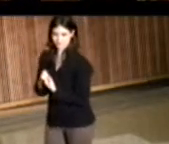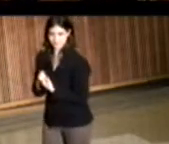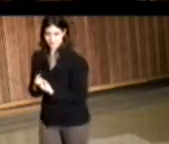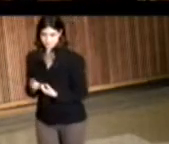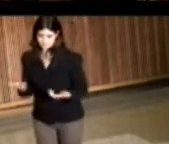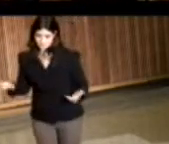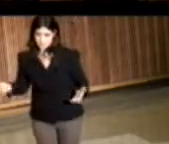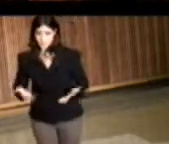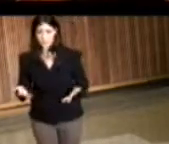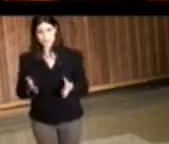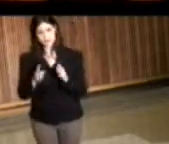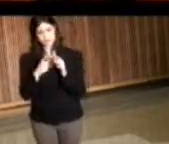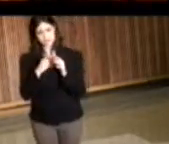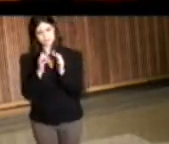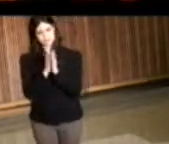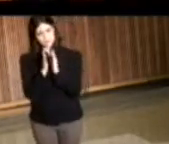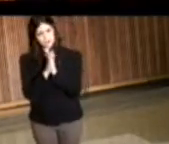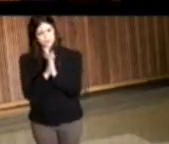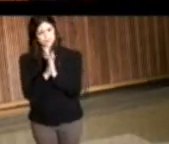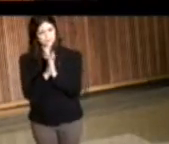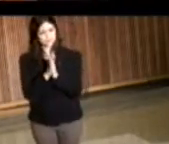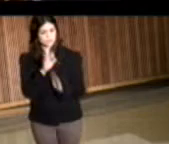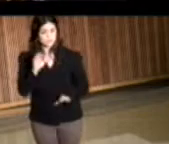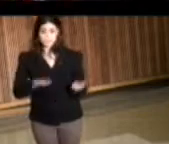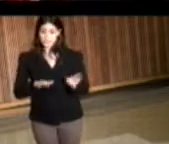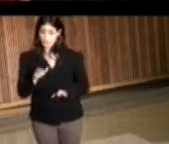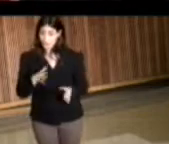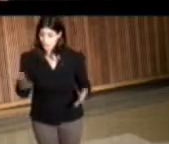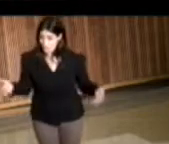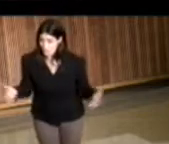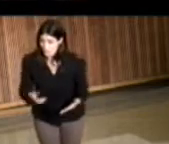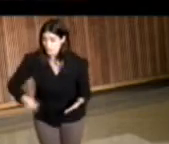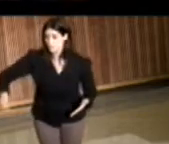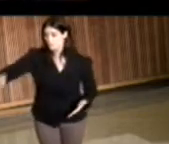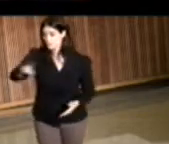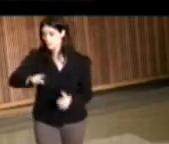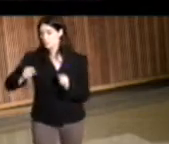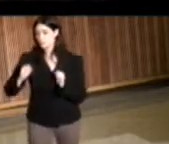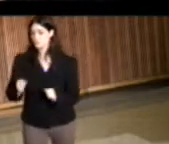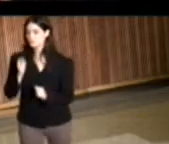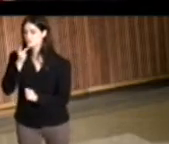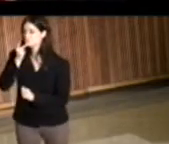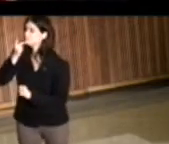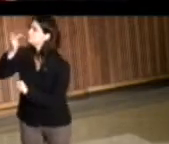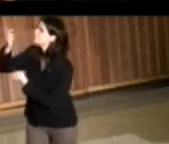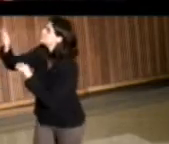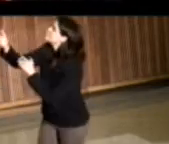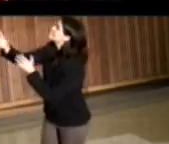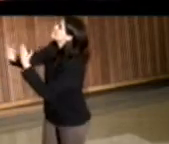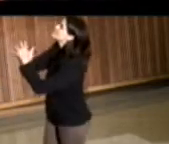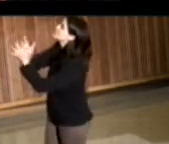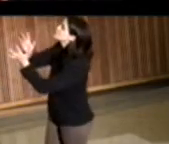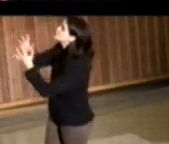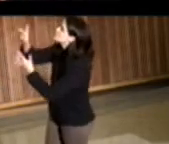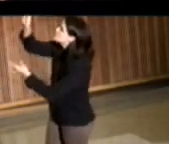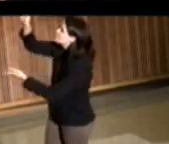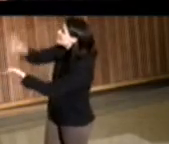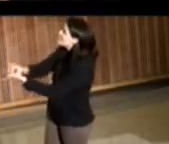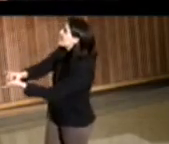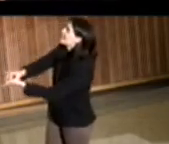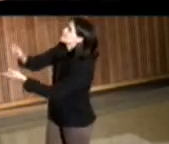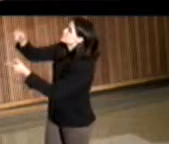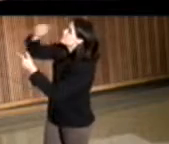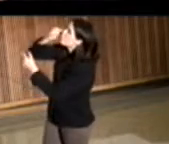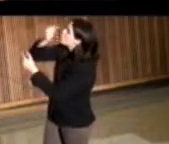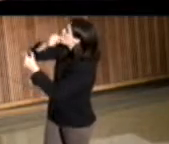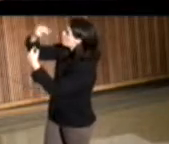queria orar por você. Será que hoje não é o dia que você tem que dizer: Jesus, eu sei que o Senhor existe, eu sei que o Senhor ouve as